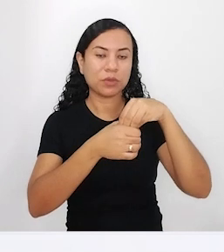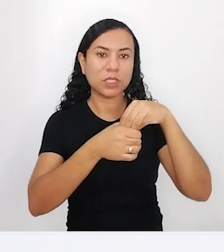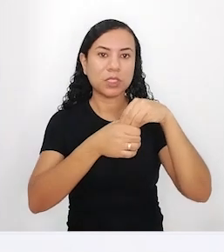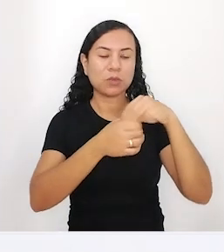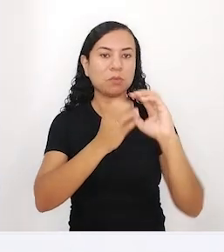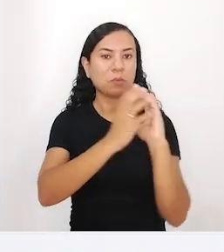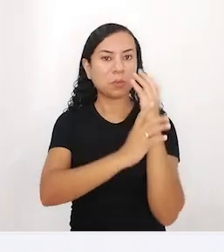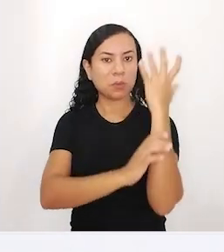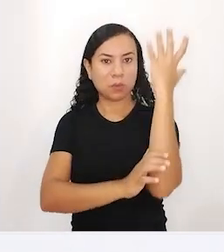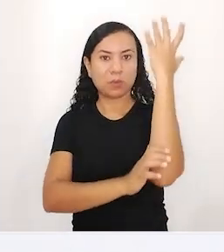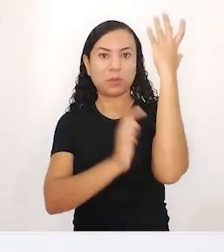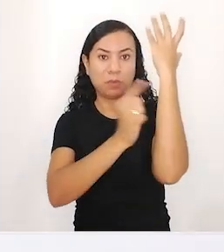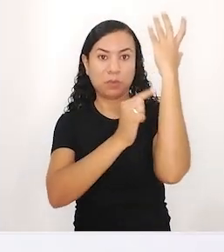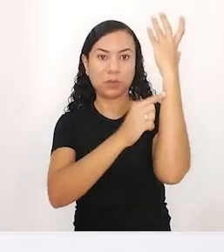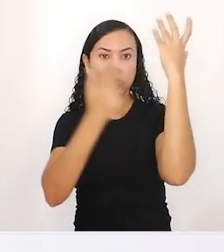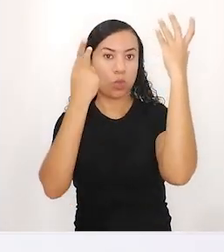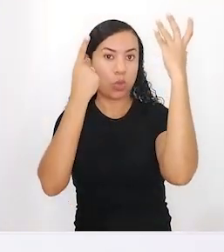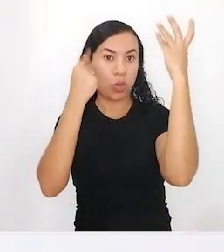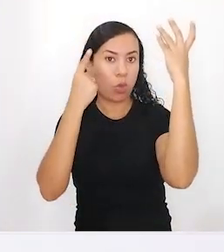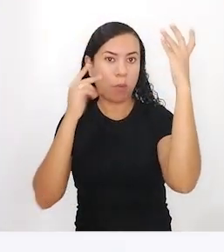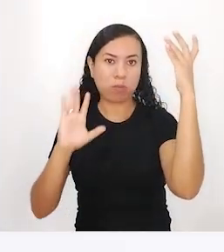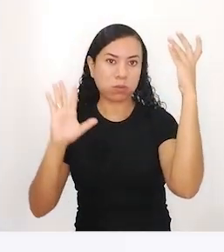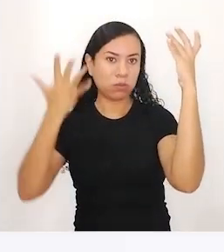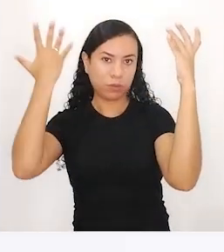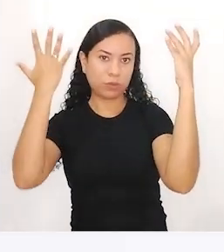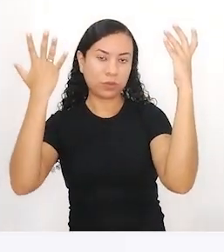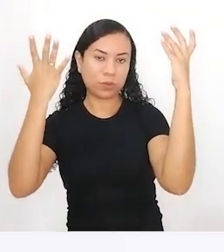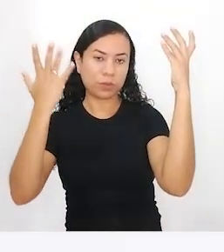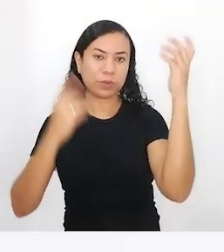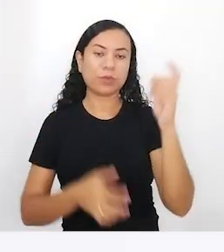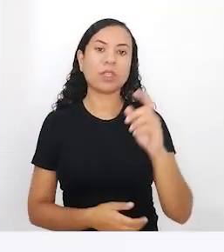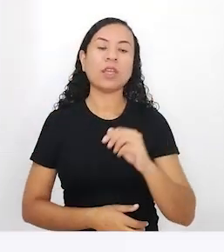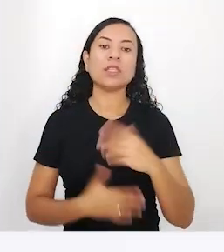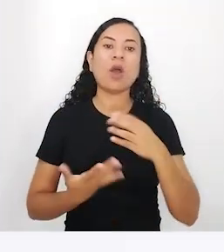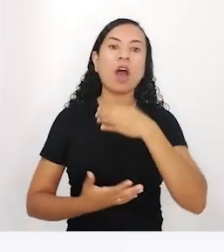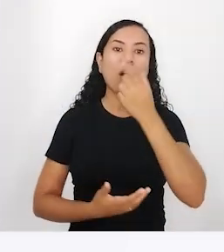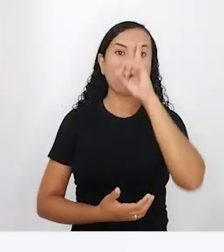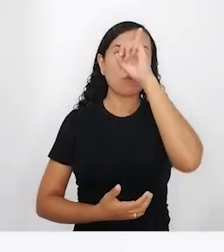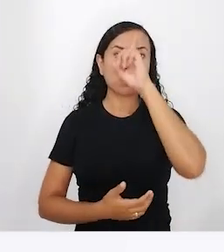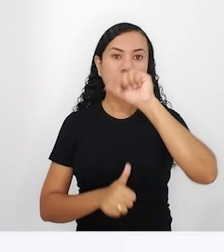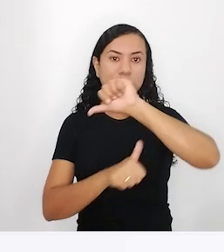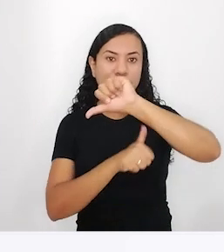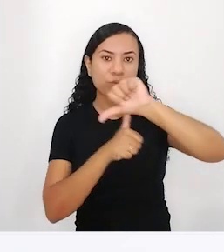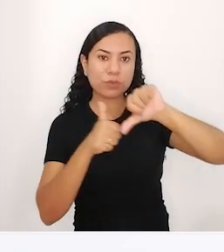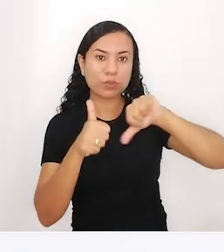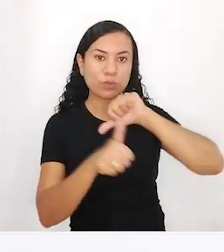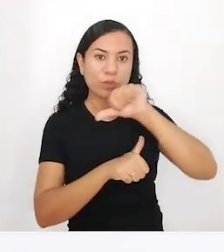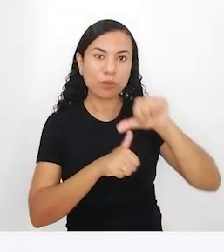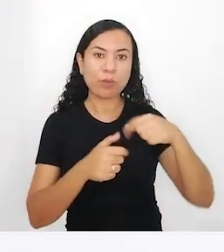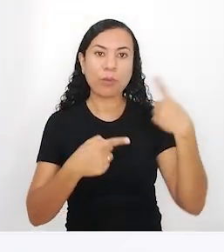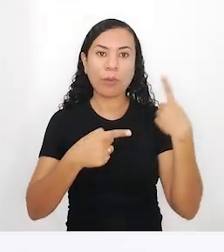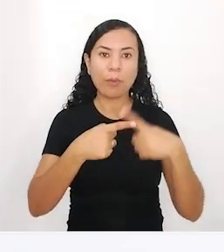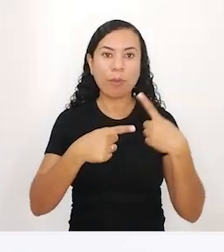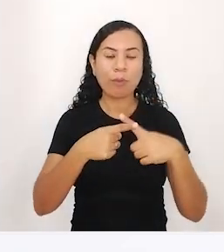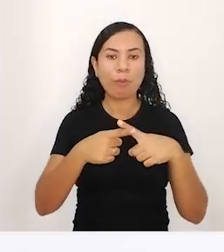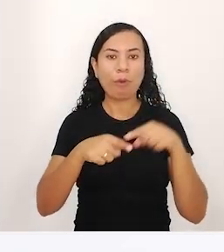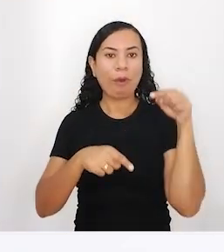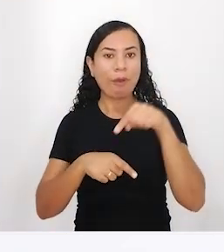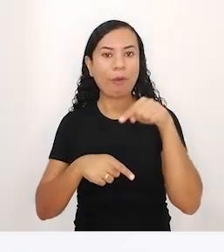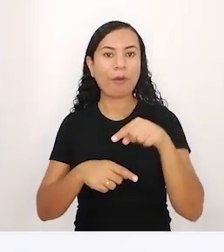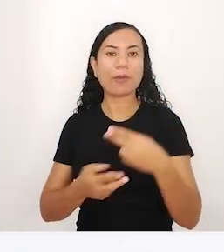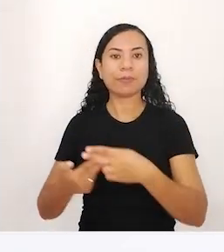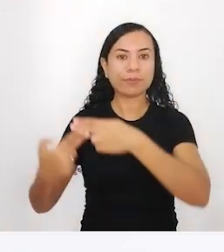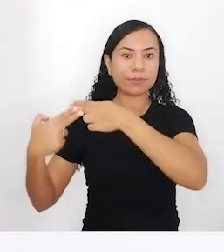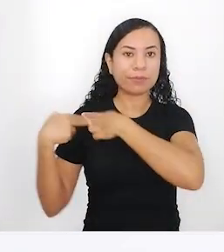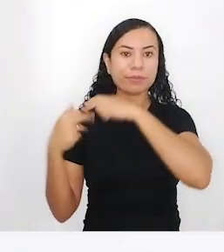frutas amadurecem ao receber esse sinal do aumento da produção de etileno. Um machucado pode levar ao aumento do etileno